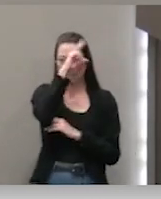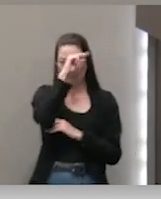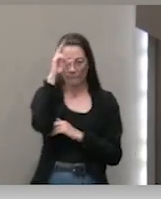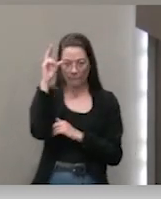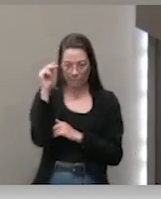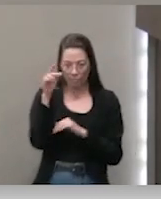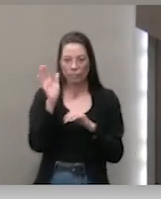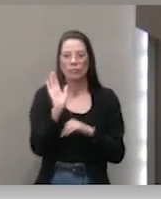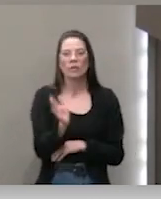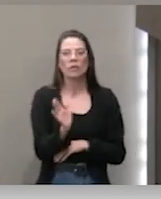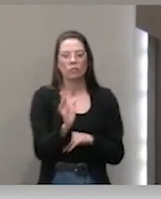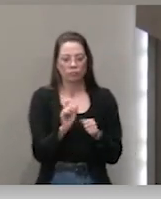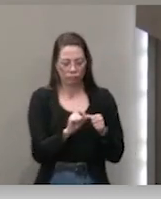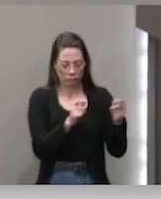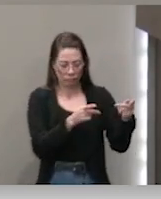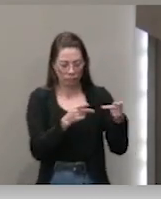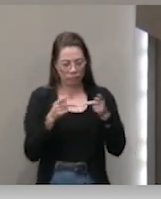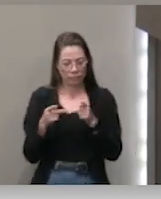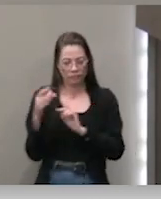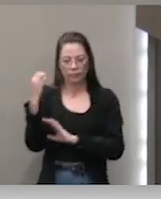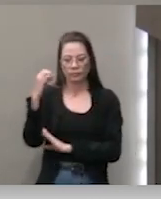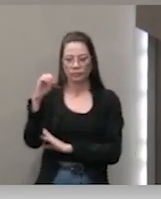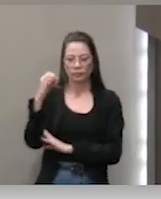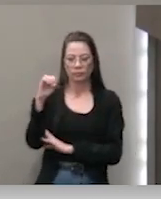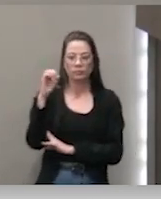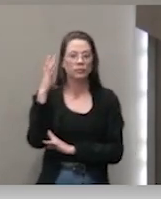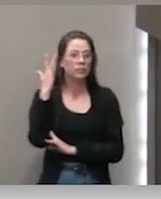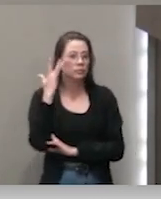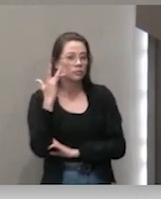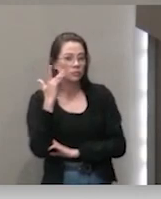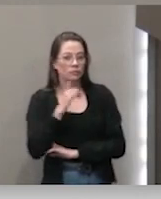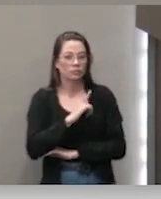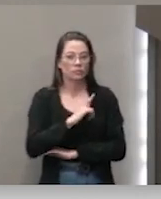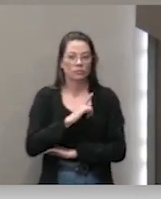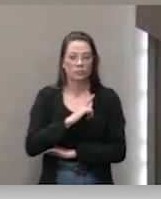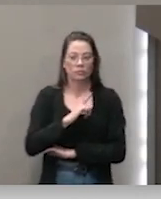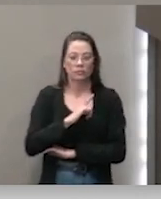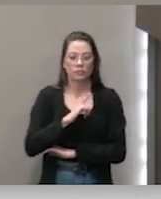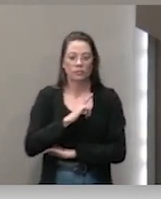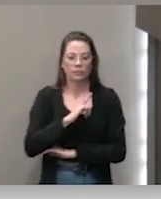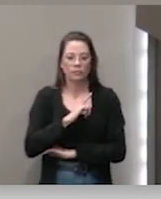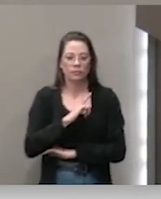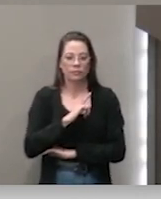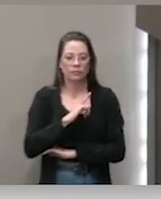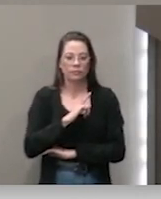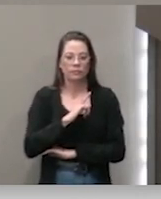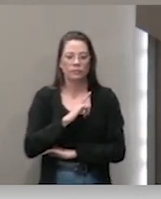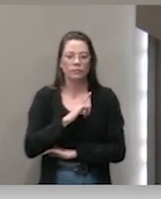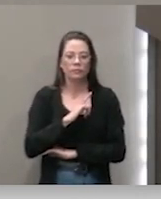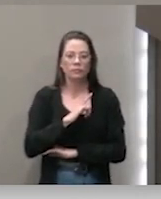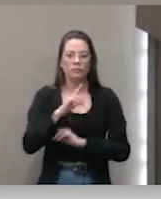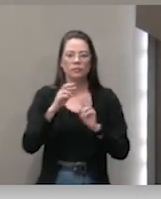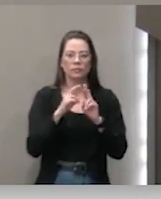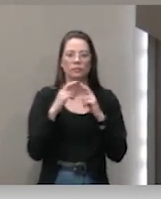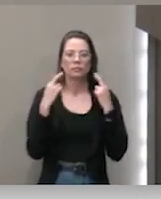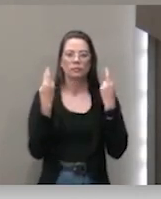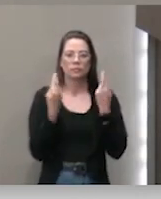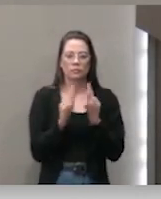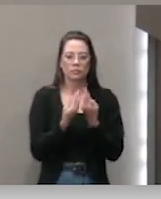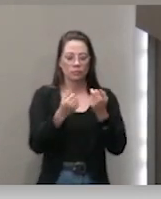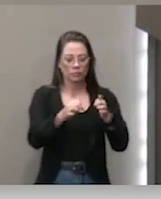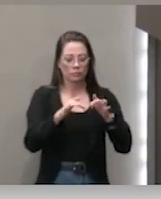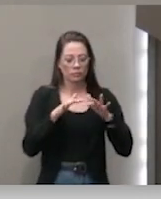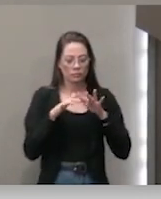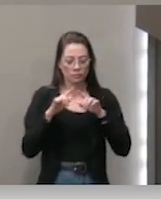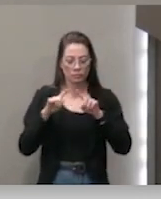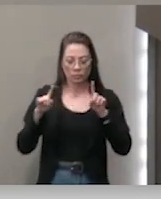municipal também já fez essa visita a Porto Alegre. Amanhã vamos ter uma reunião, uma audiência